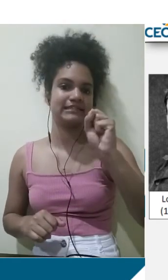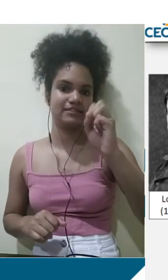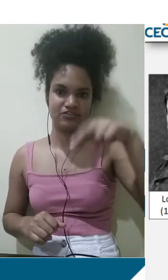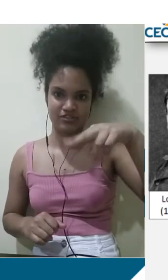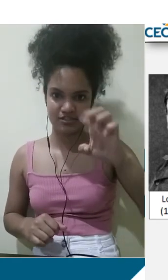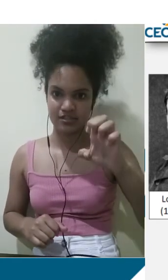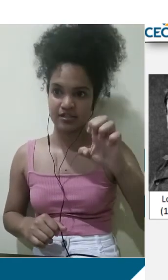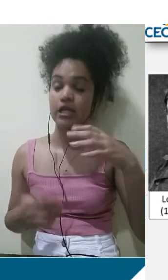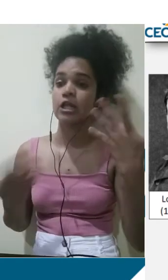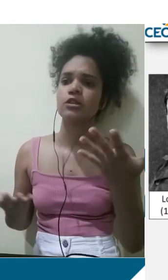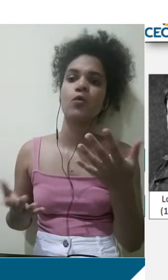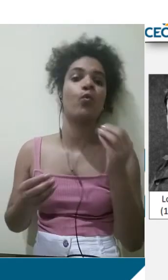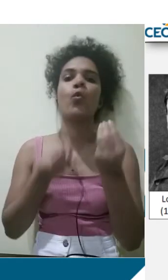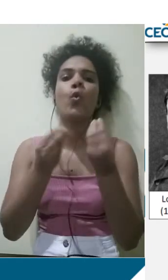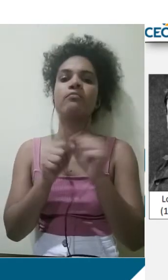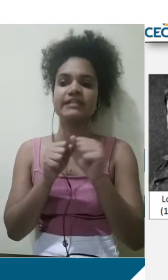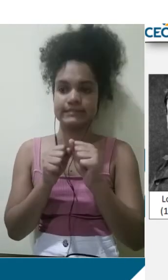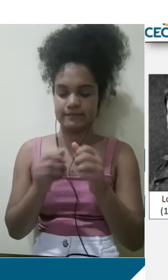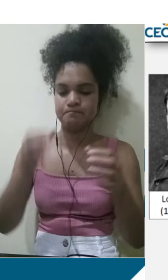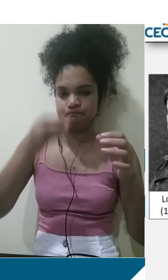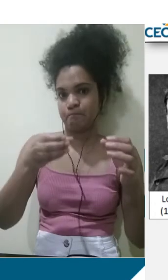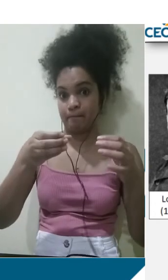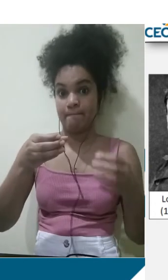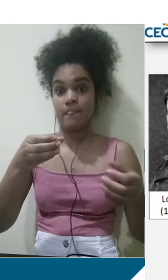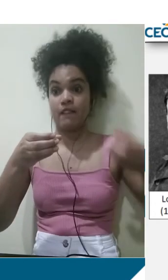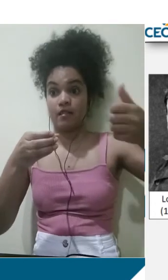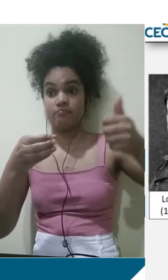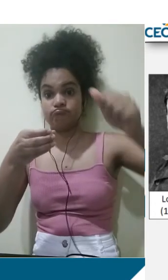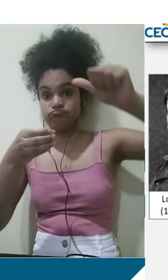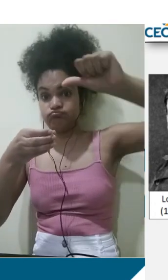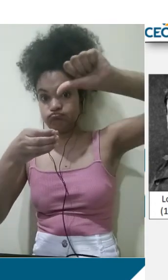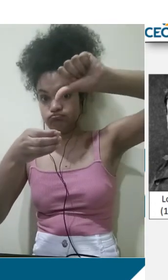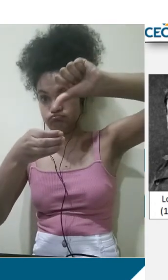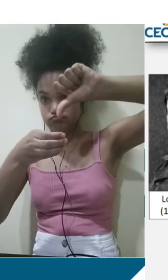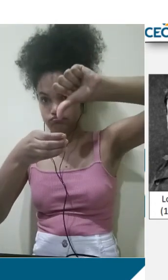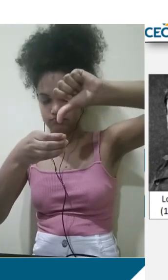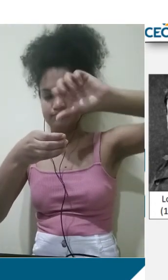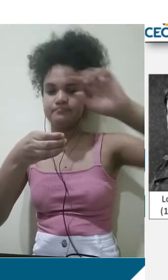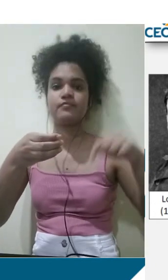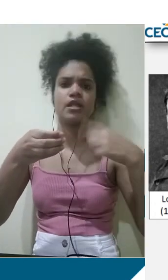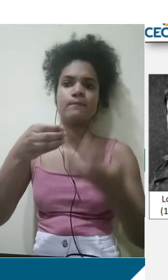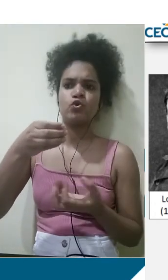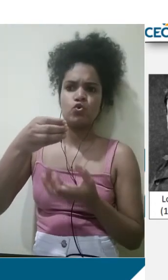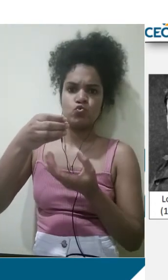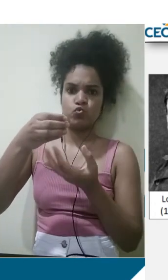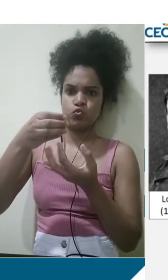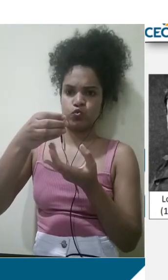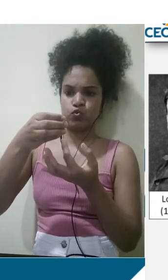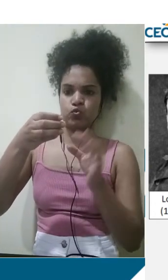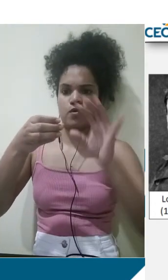seguinte: o caldo nutritivo era colocado no frasco, o frasco tinha o gargalo aquecido e